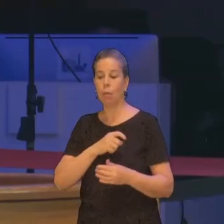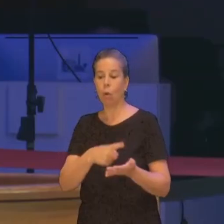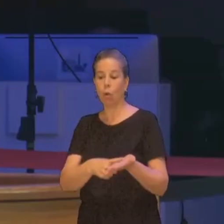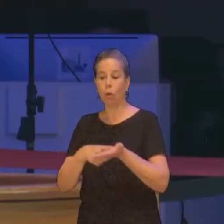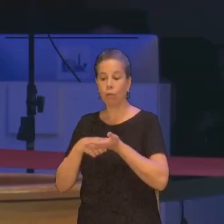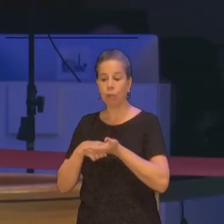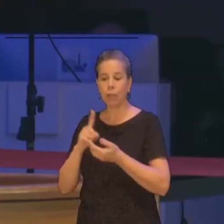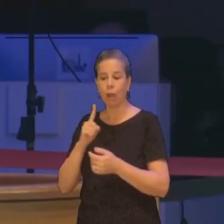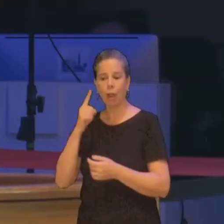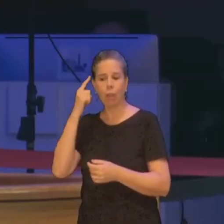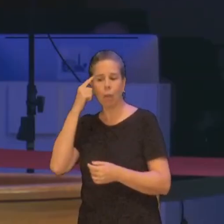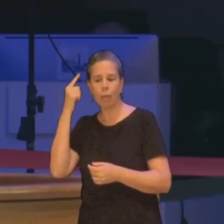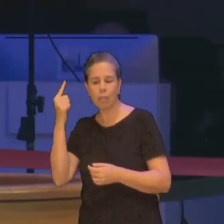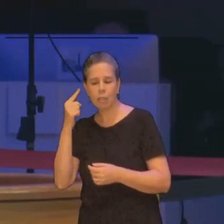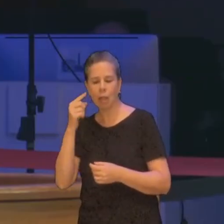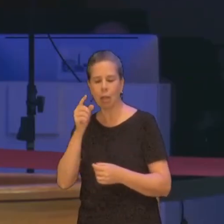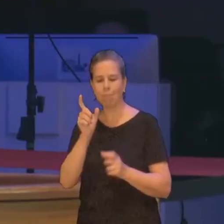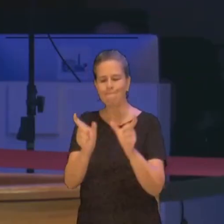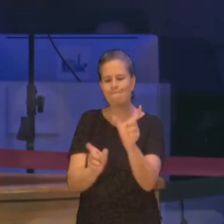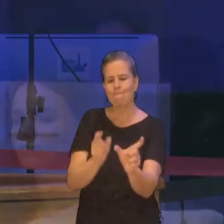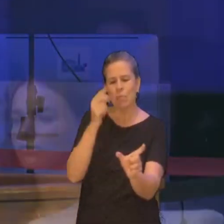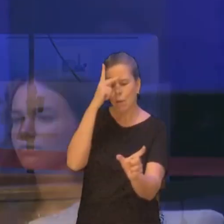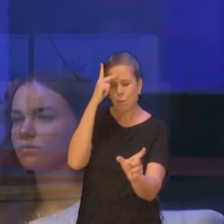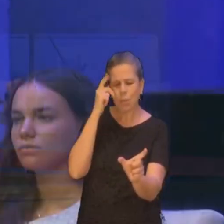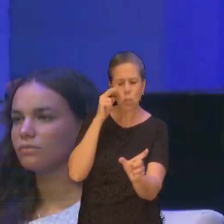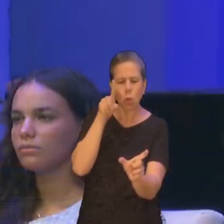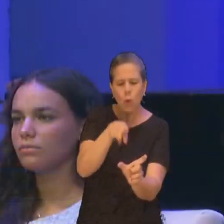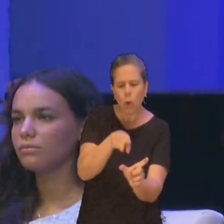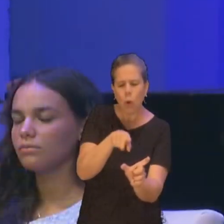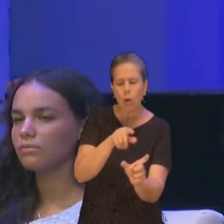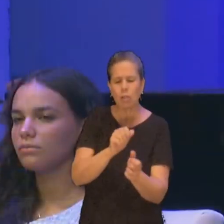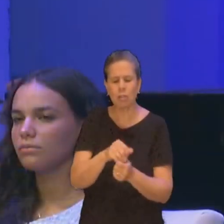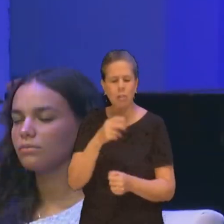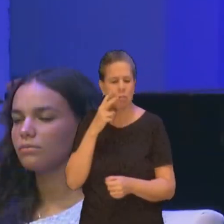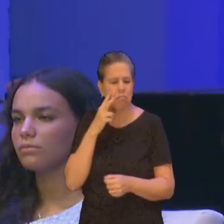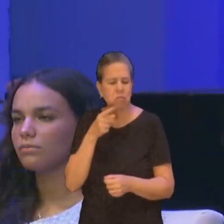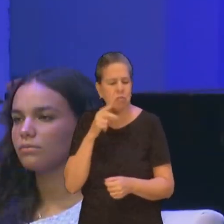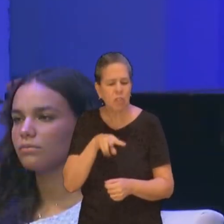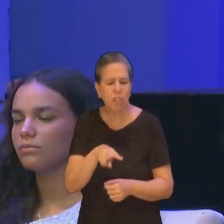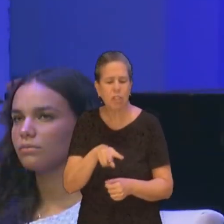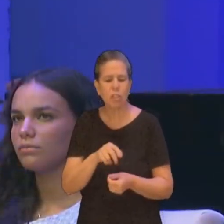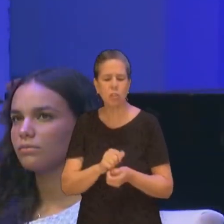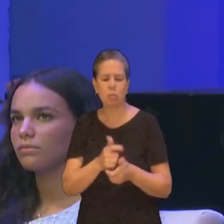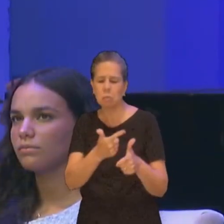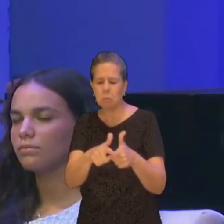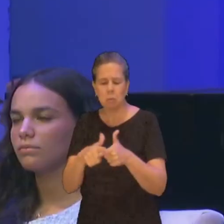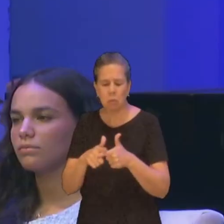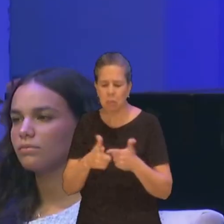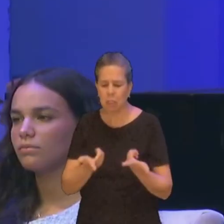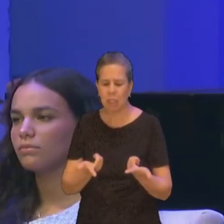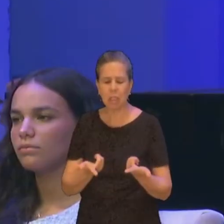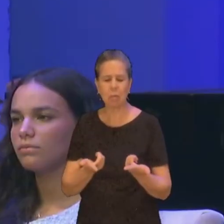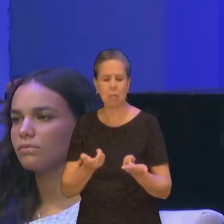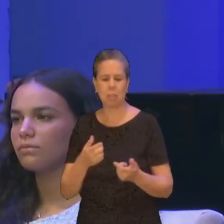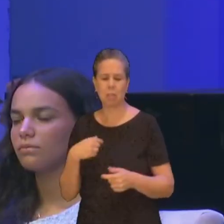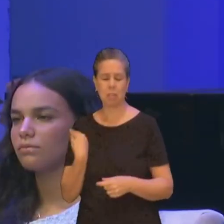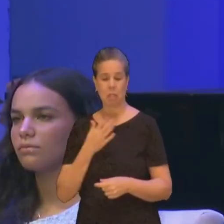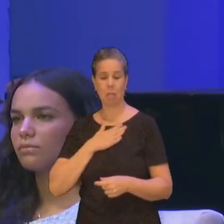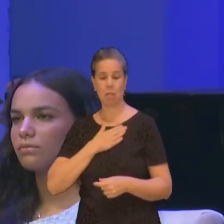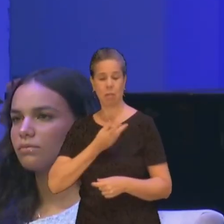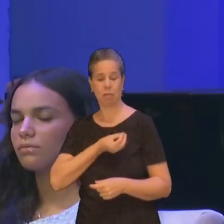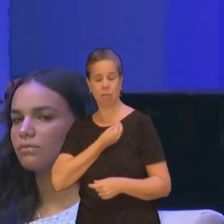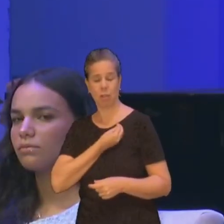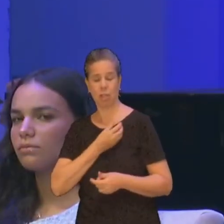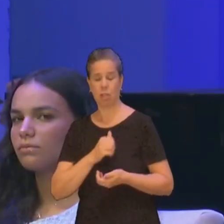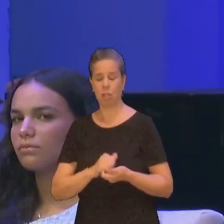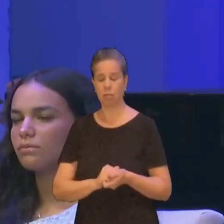não pensar naquela pessoa, olhar para aquela pessoa e ver como que um empecilho na nossa rotina,